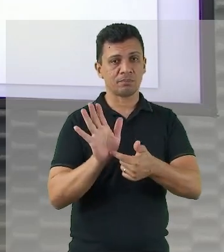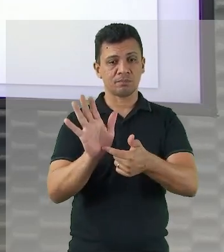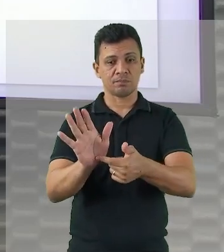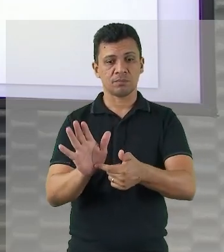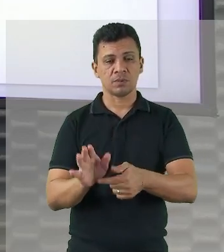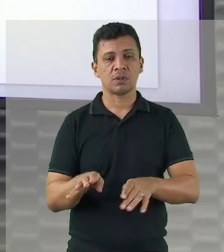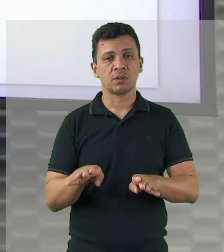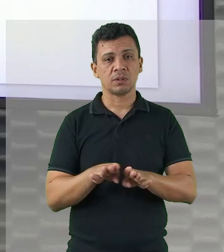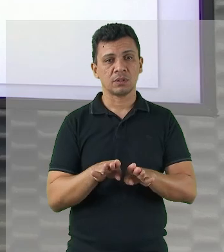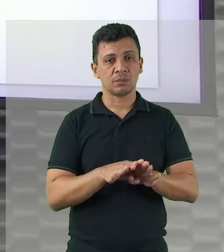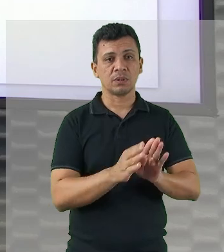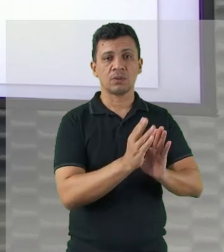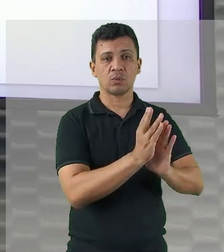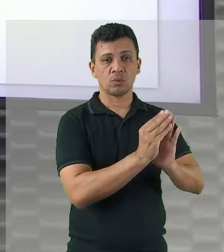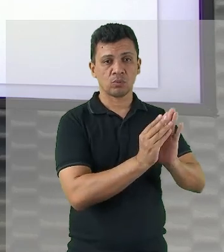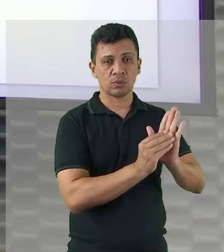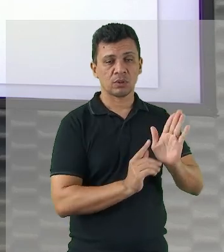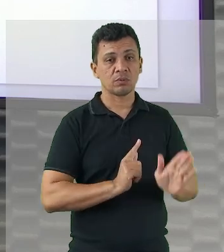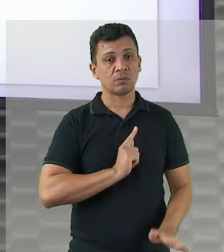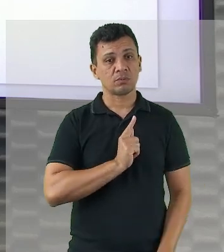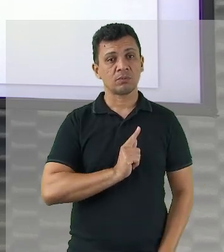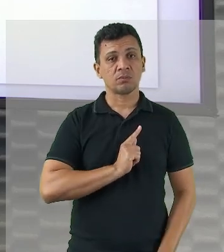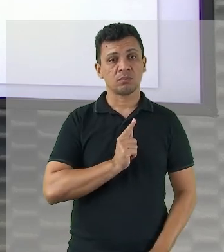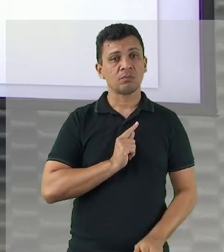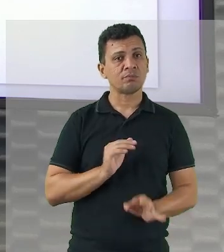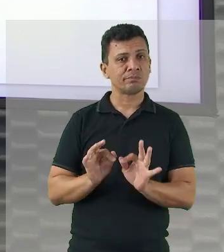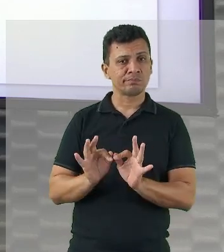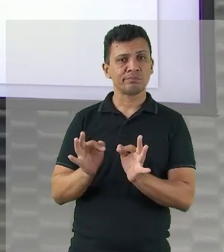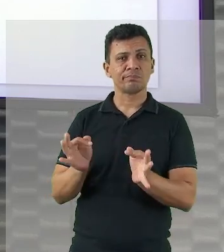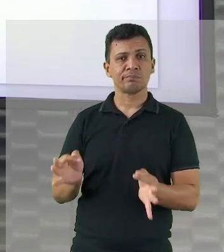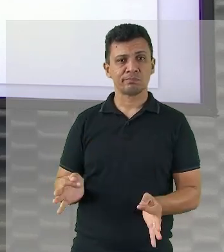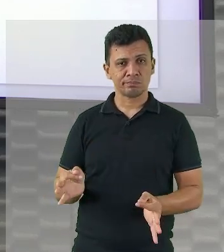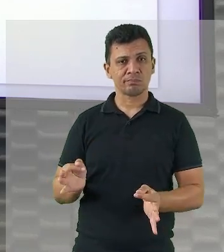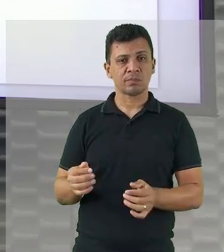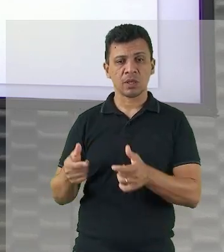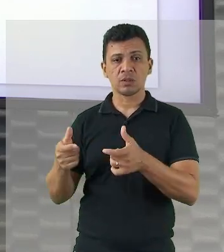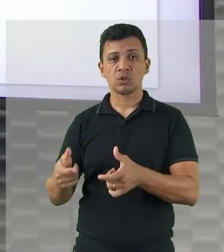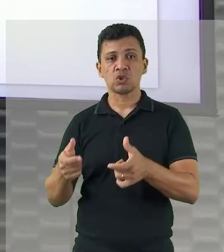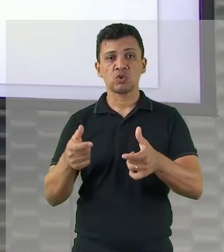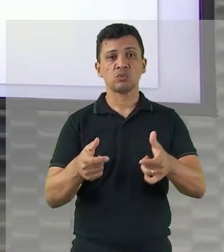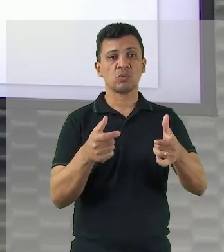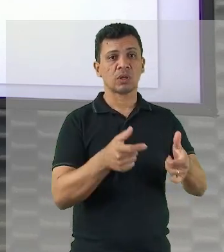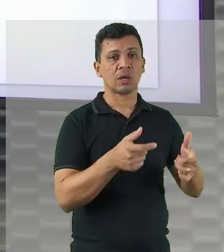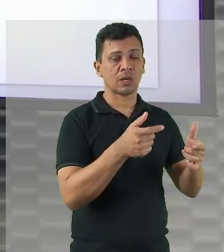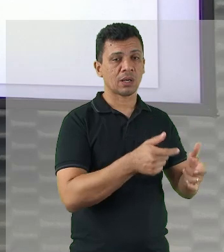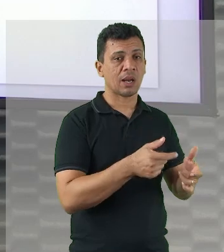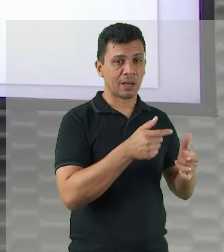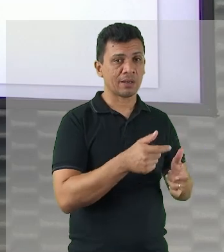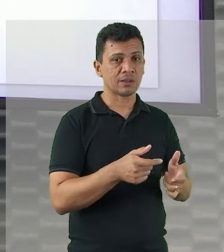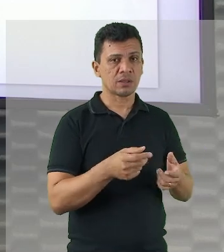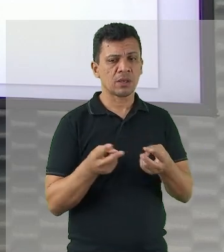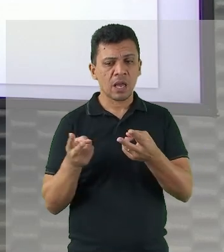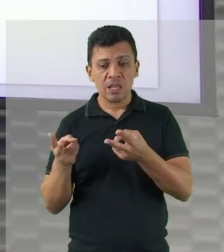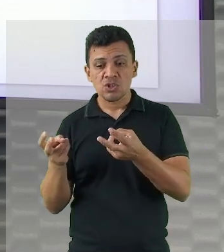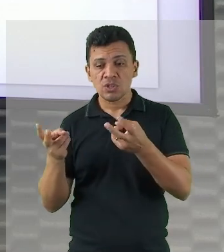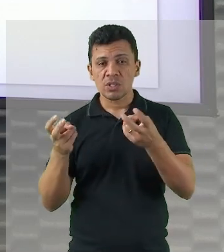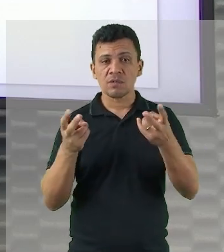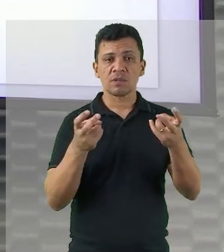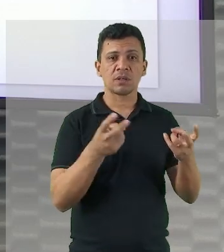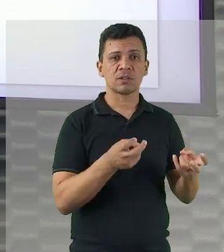conteúdo gramatical que é muito comum quando nós falamos de lugares, de identificação,